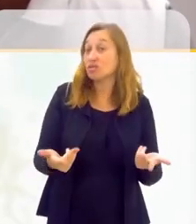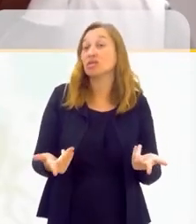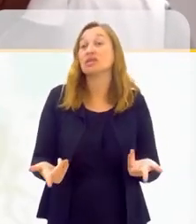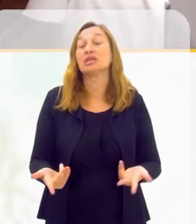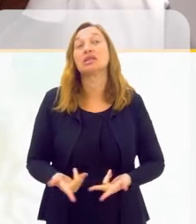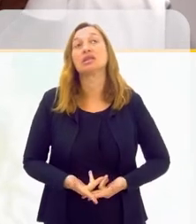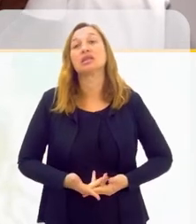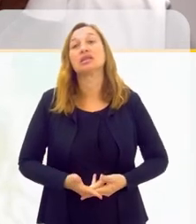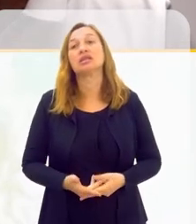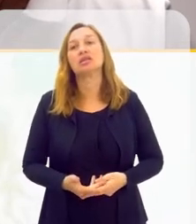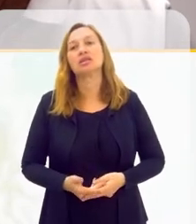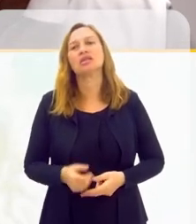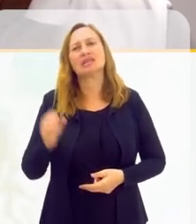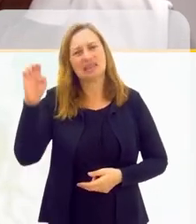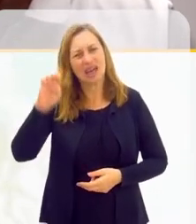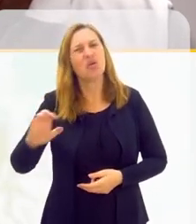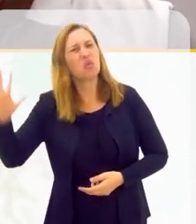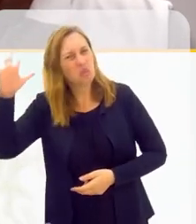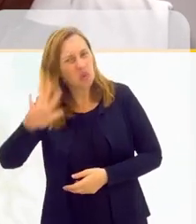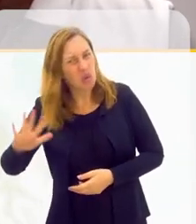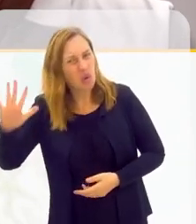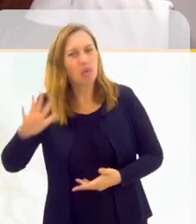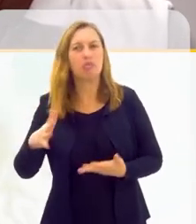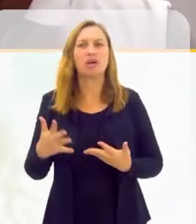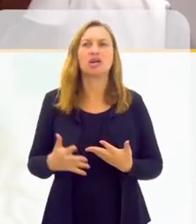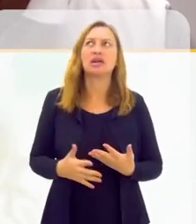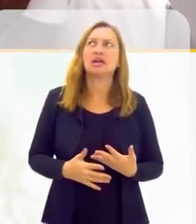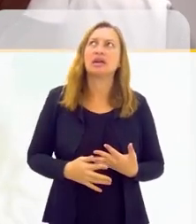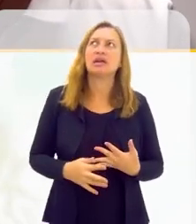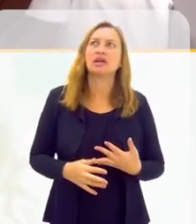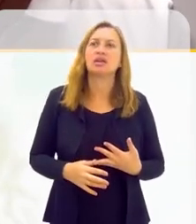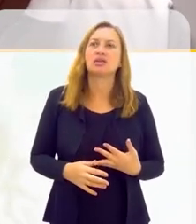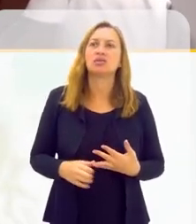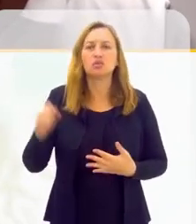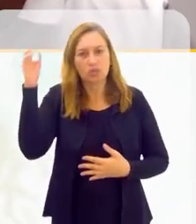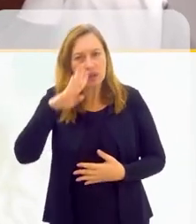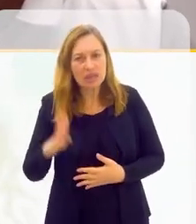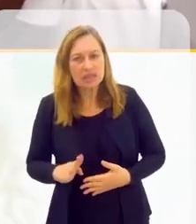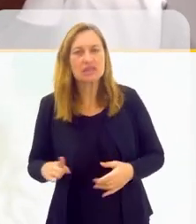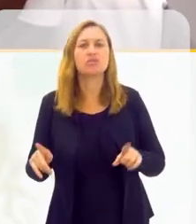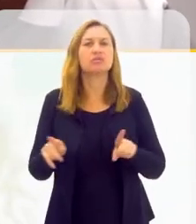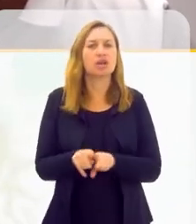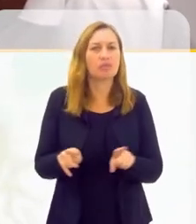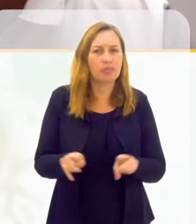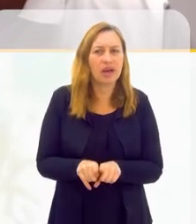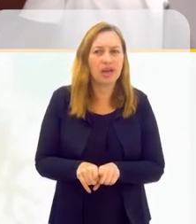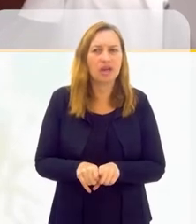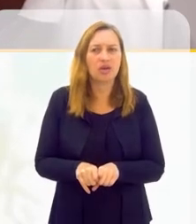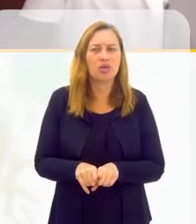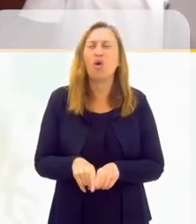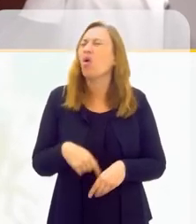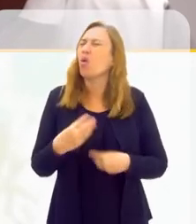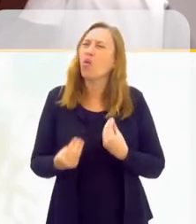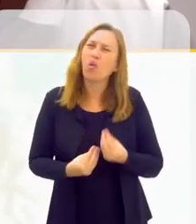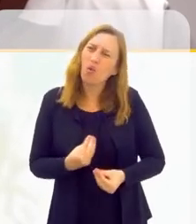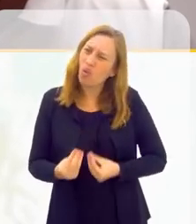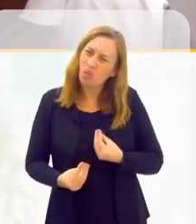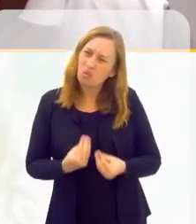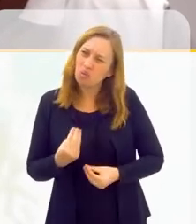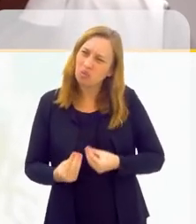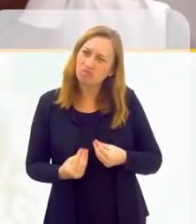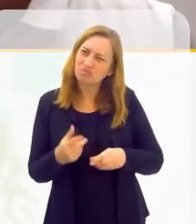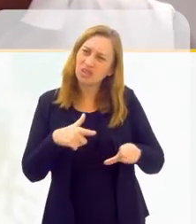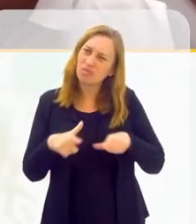de preconceito na Europa, enfim, no Brasil também. Como é que